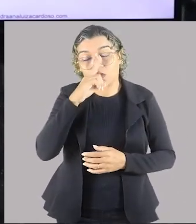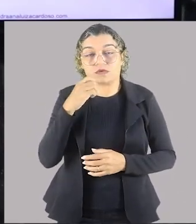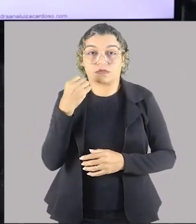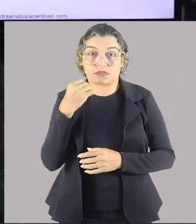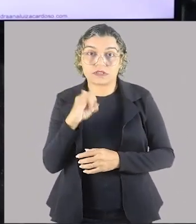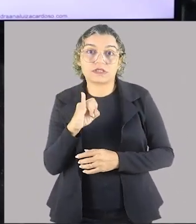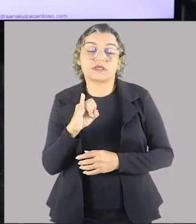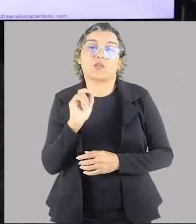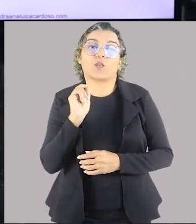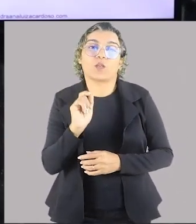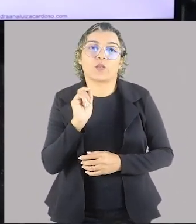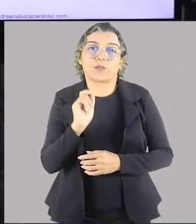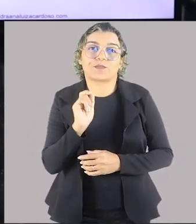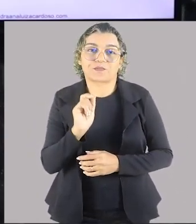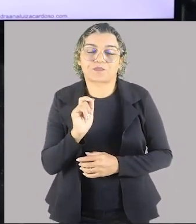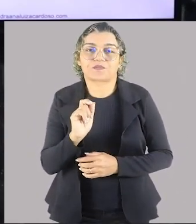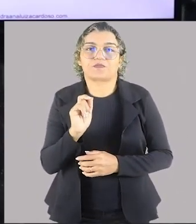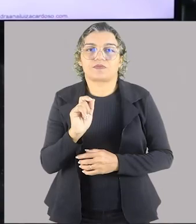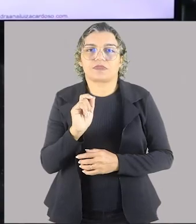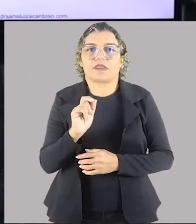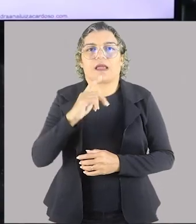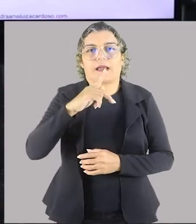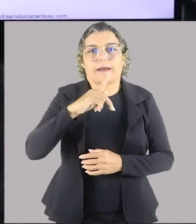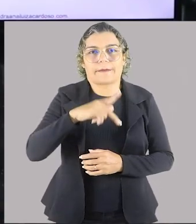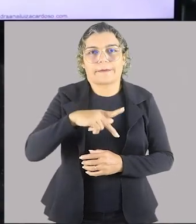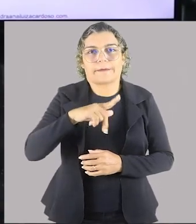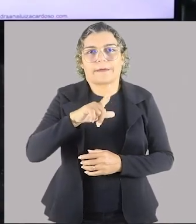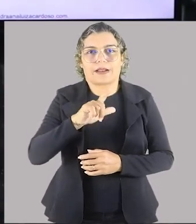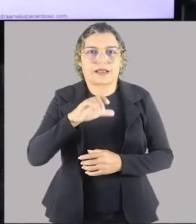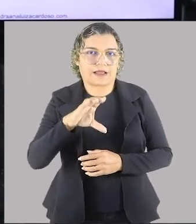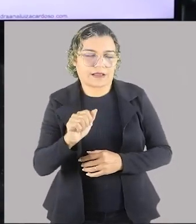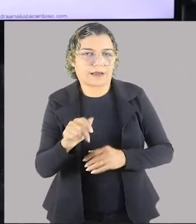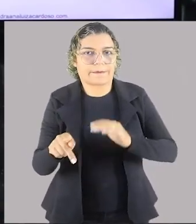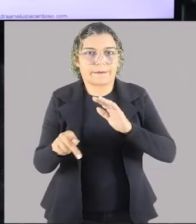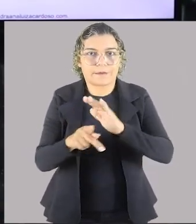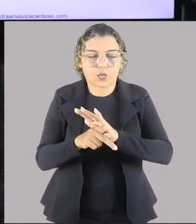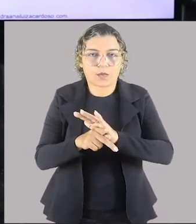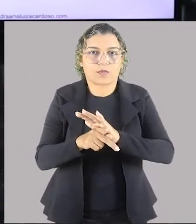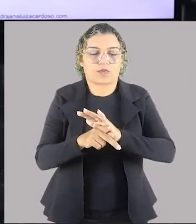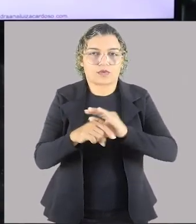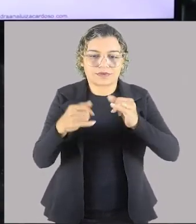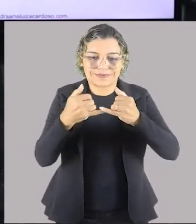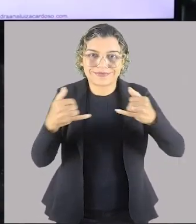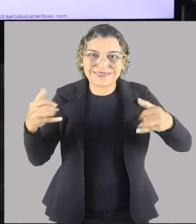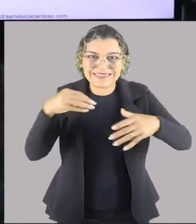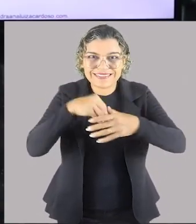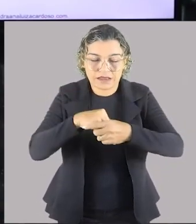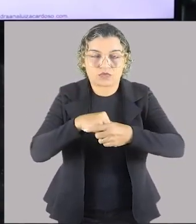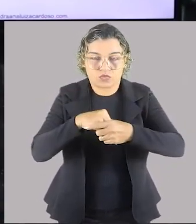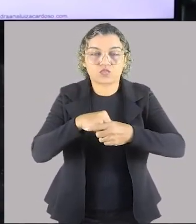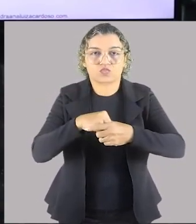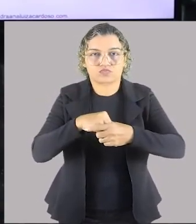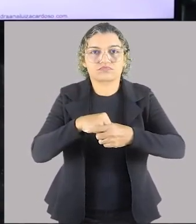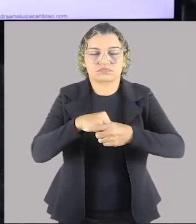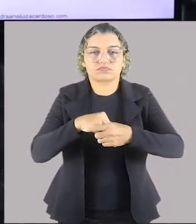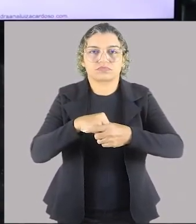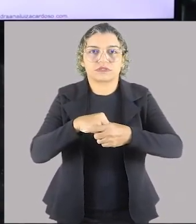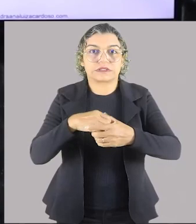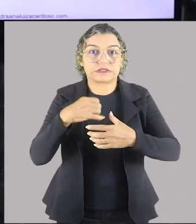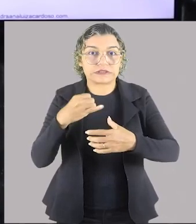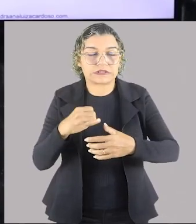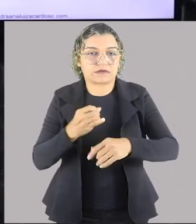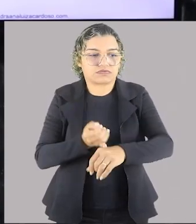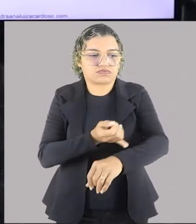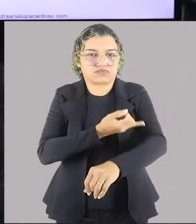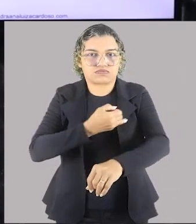se aquela placa de gordura que está na artéria, ela se solta e vai para o cérebro,